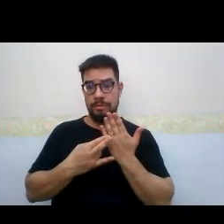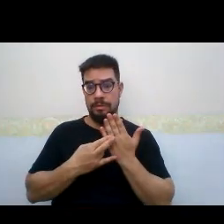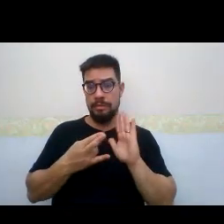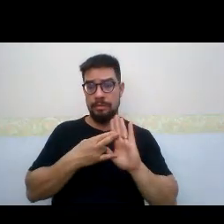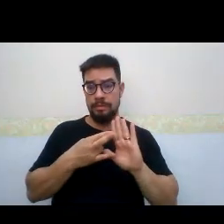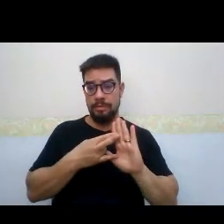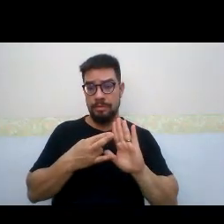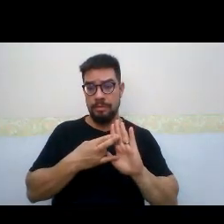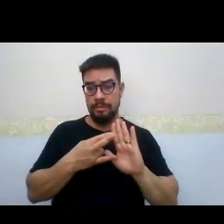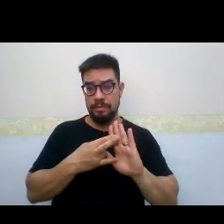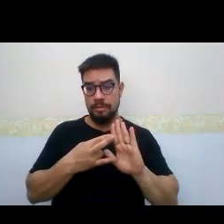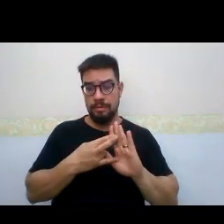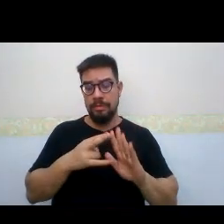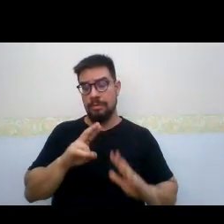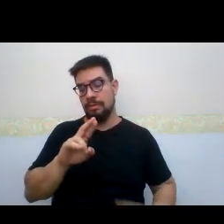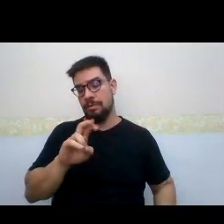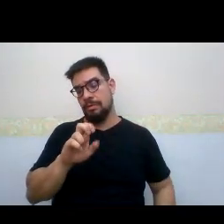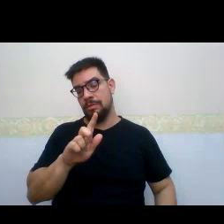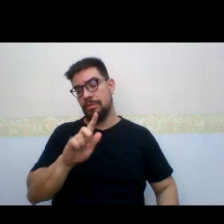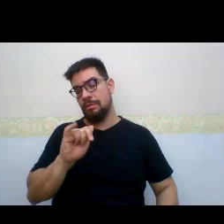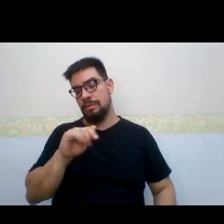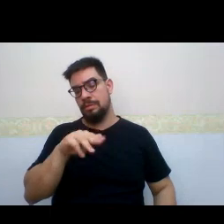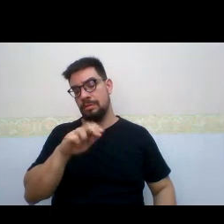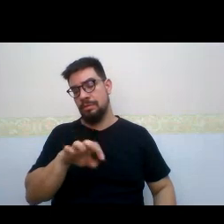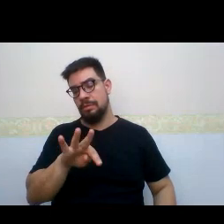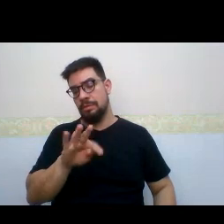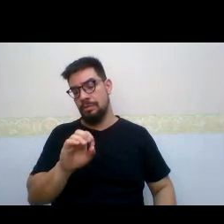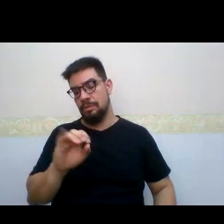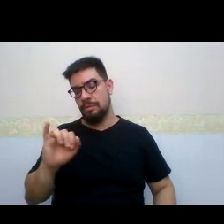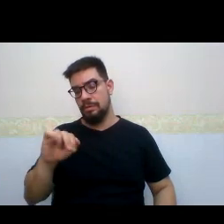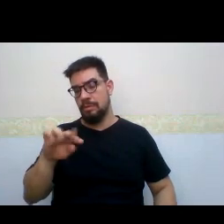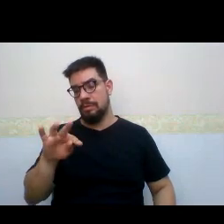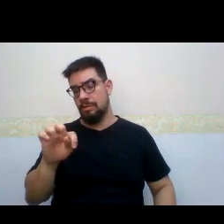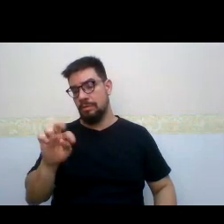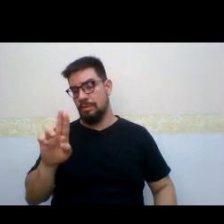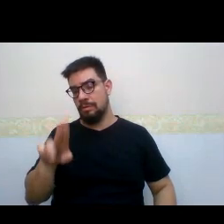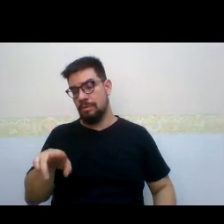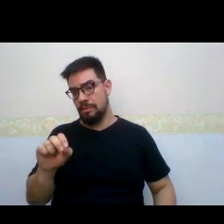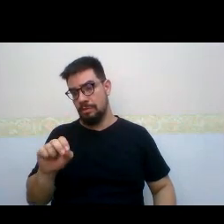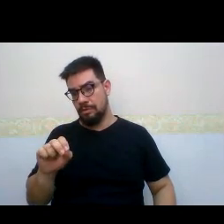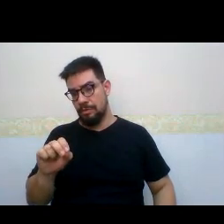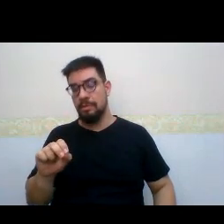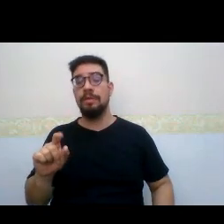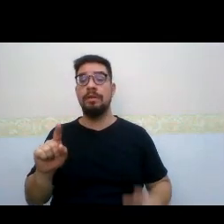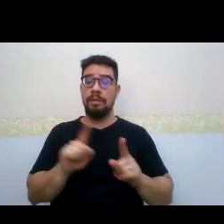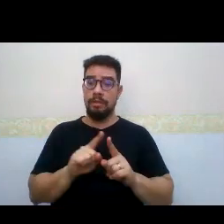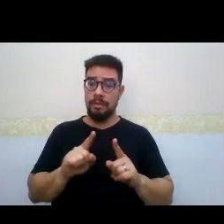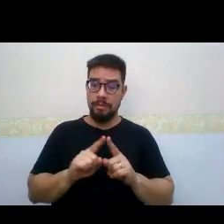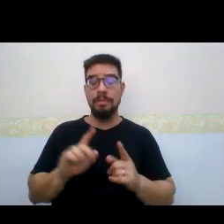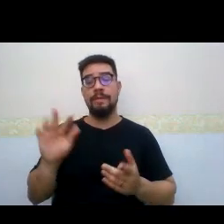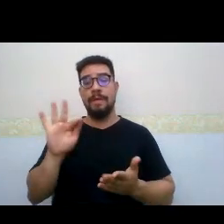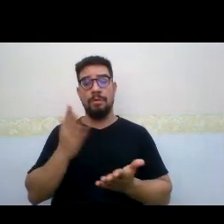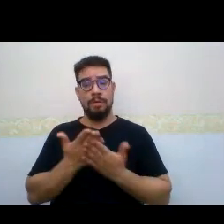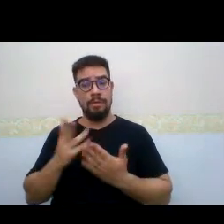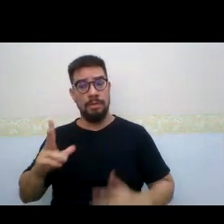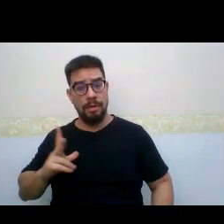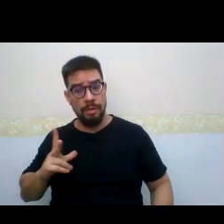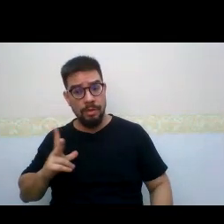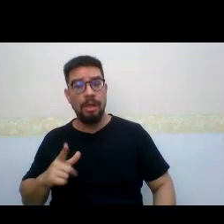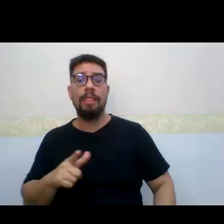universidade pública federal, ela vai ter o regimento interno, uma universidade privada, ela vai ter o regimento interno. No regimento interno